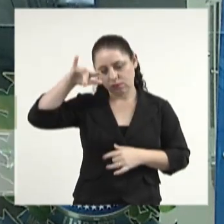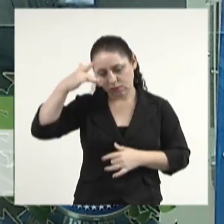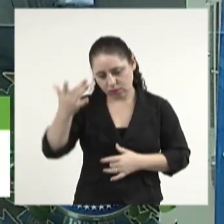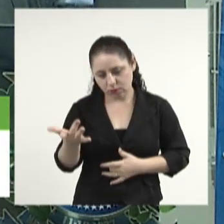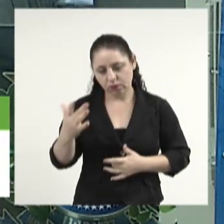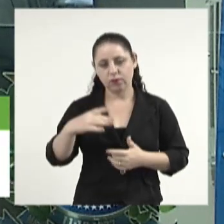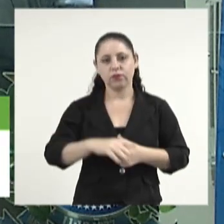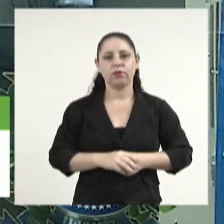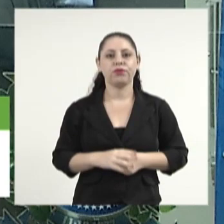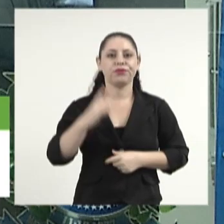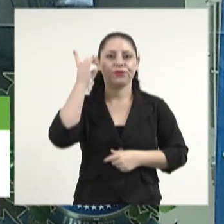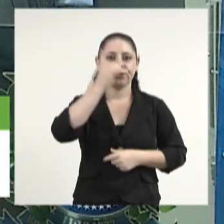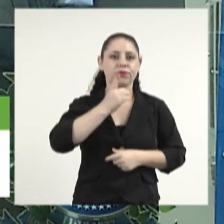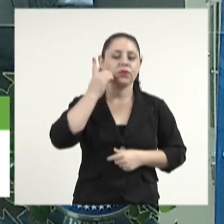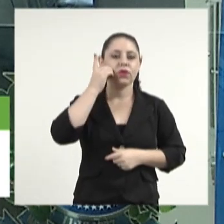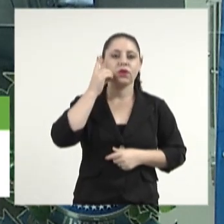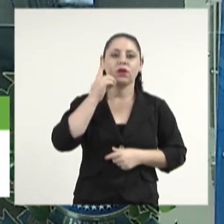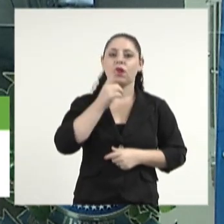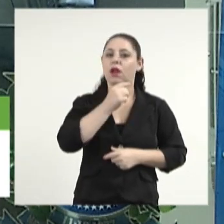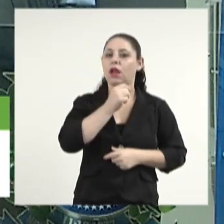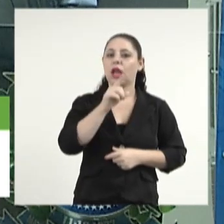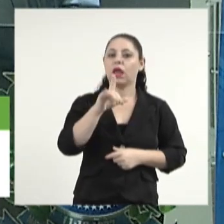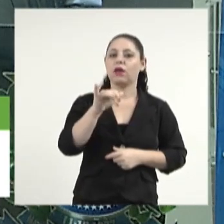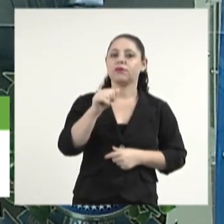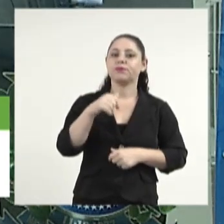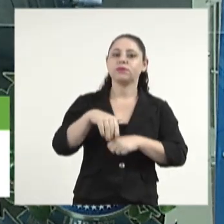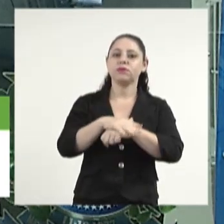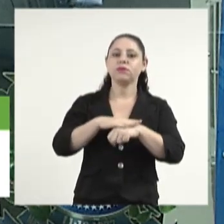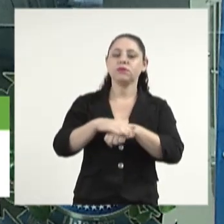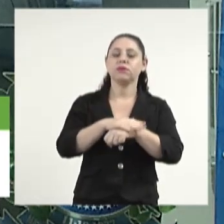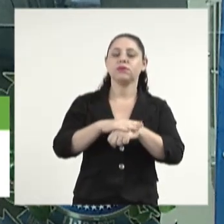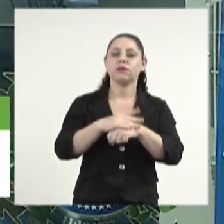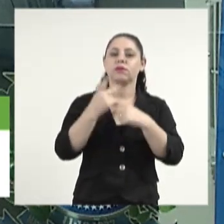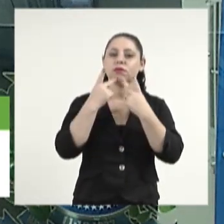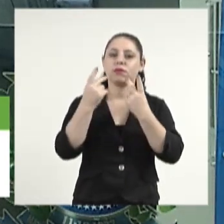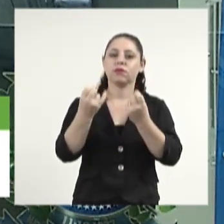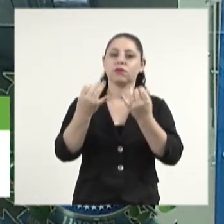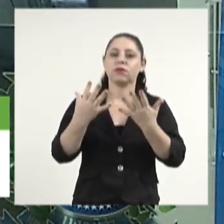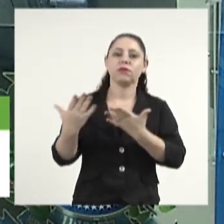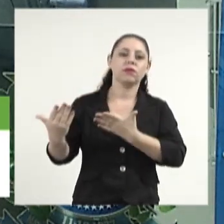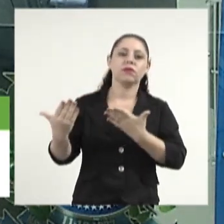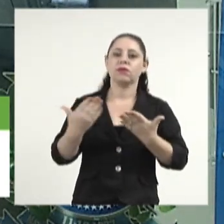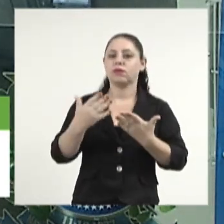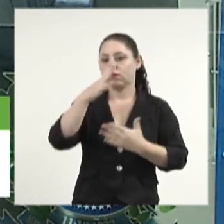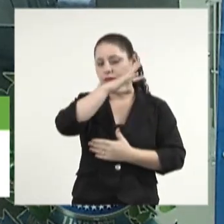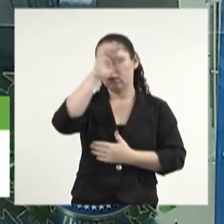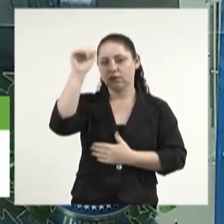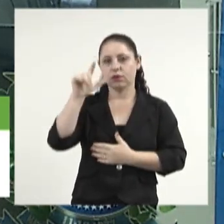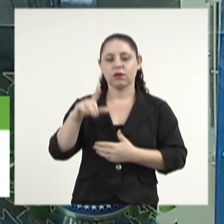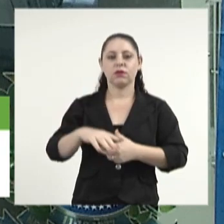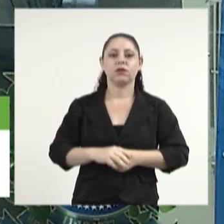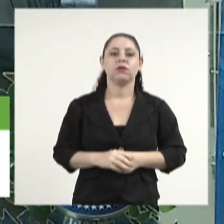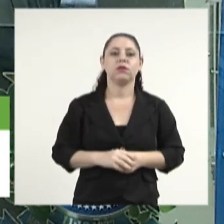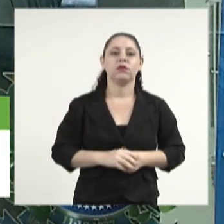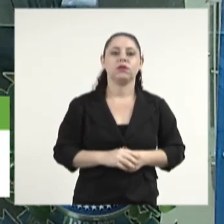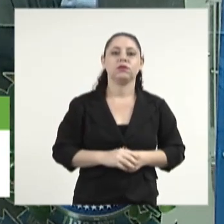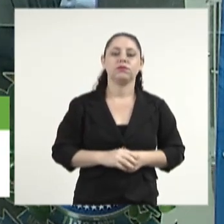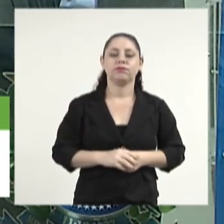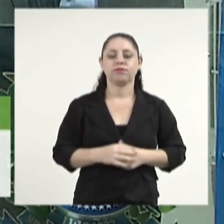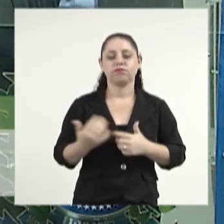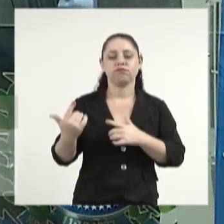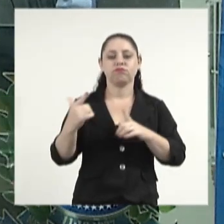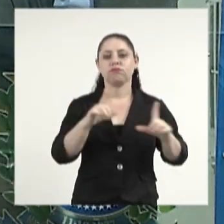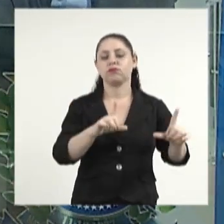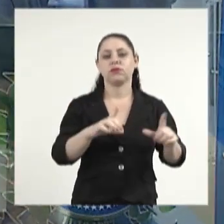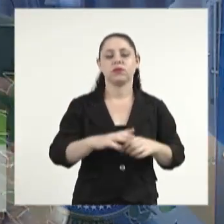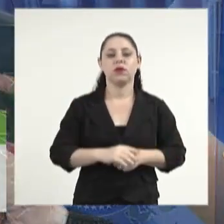pelos parlamentares, a Lívia Machado conversou com o cardeal e que falou sobre a vinda dele a Mato Grosso do Sul e também o recebimento do título.